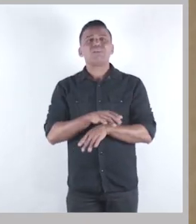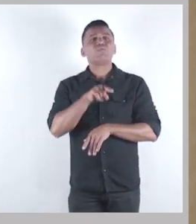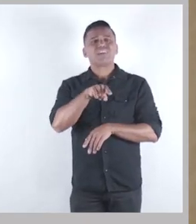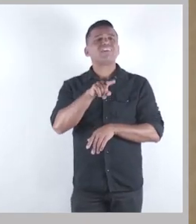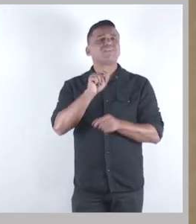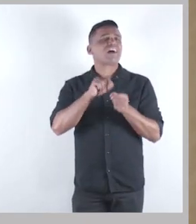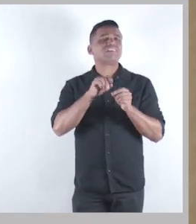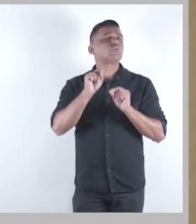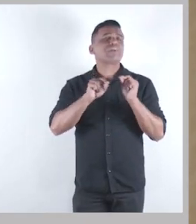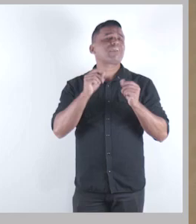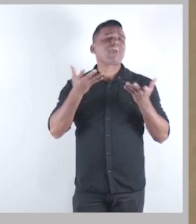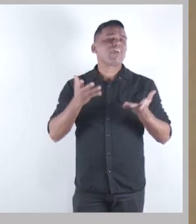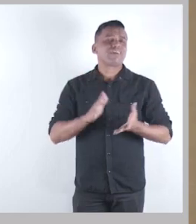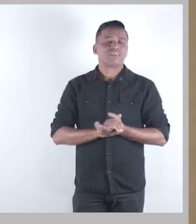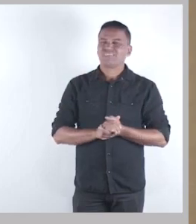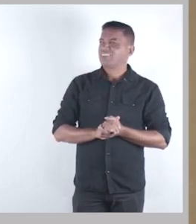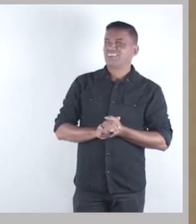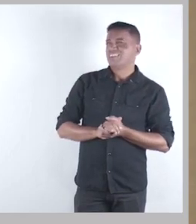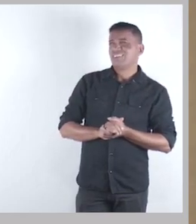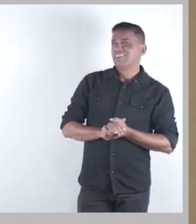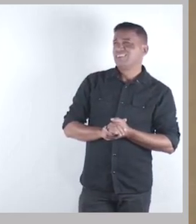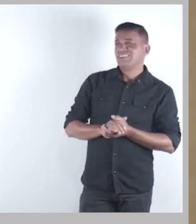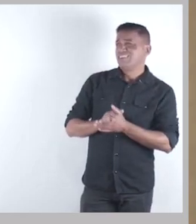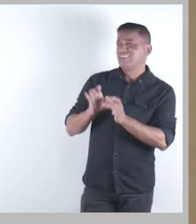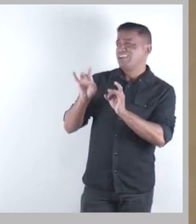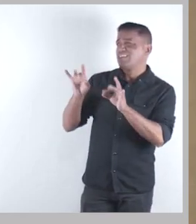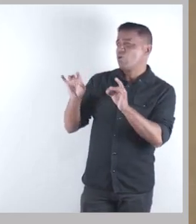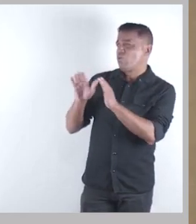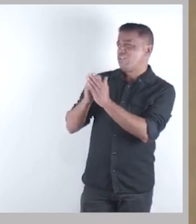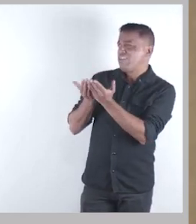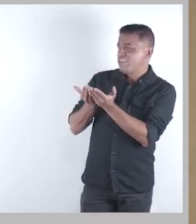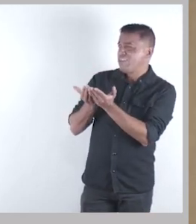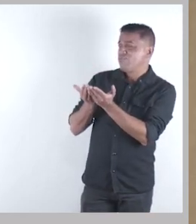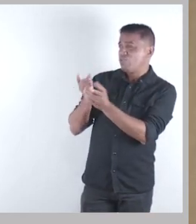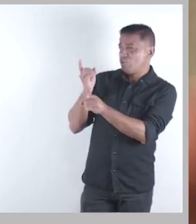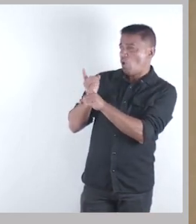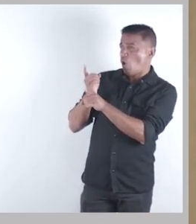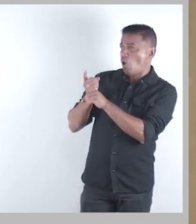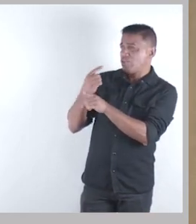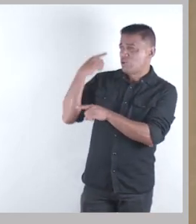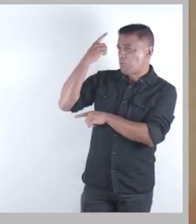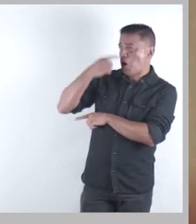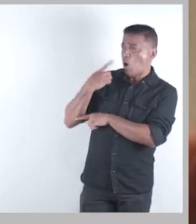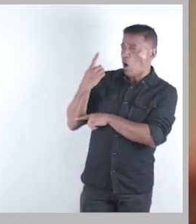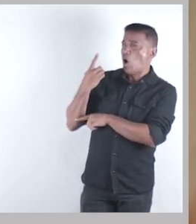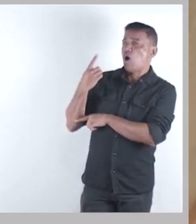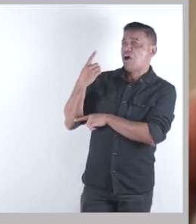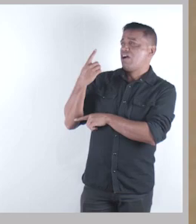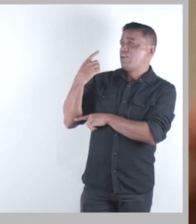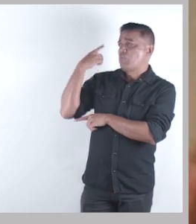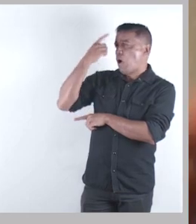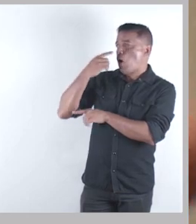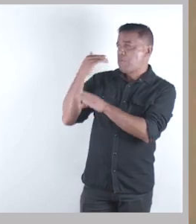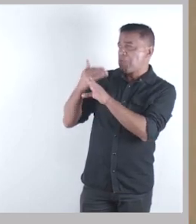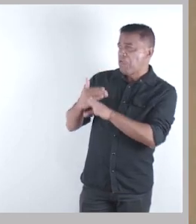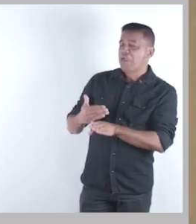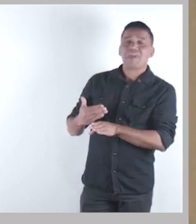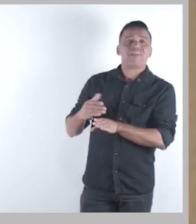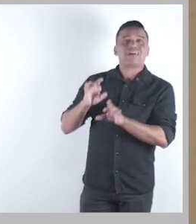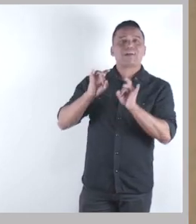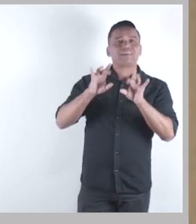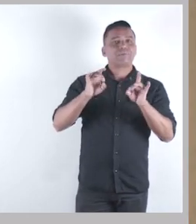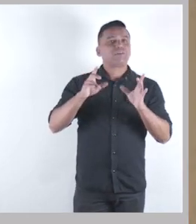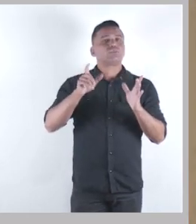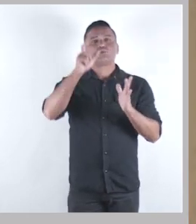que vocês fazem aí? Não, cada um traz o seu livro, a gente encontra-se durante 1 hora e meia, cada um lê o seu